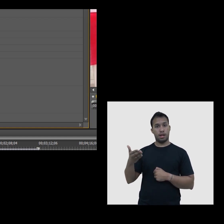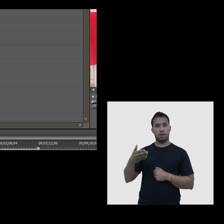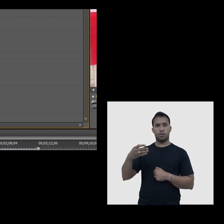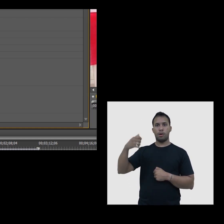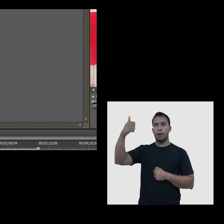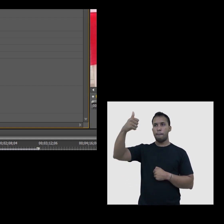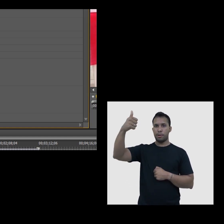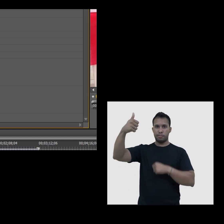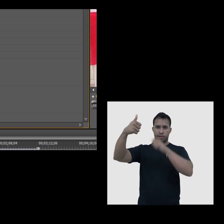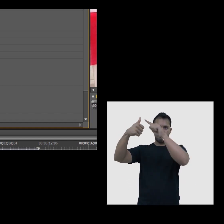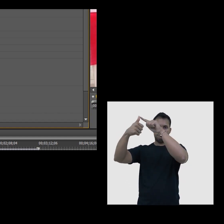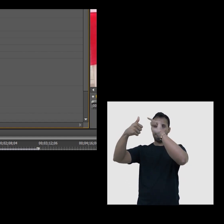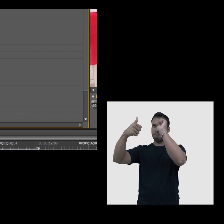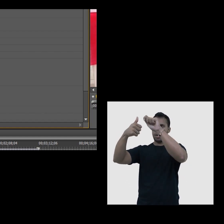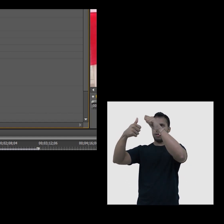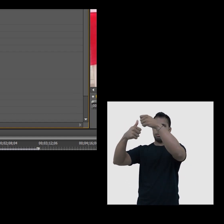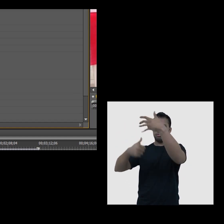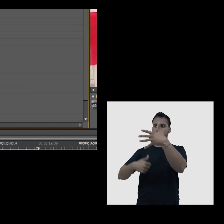agora.